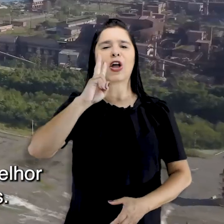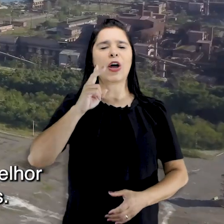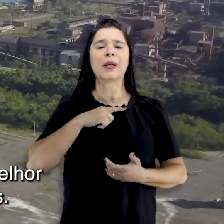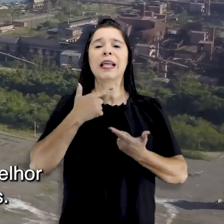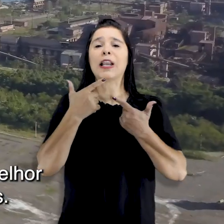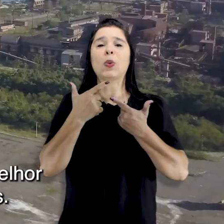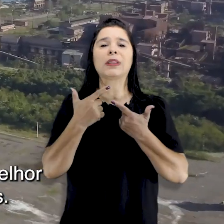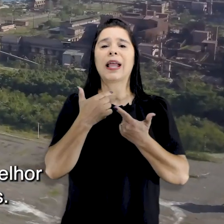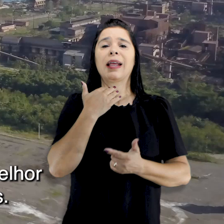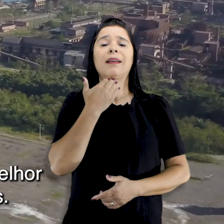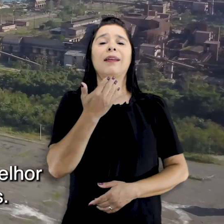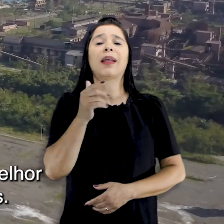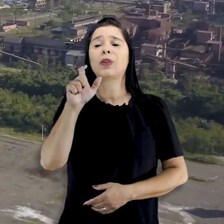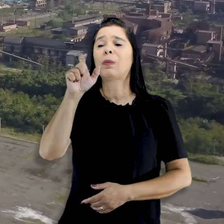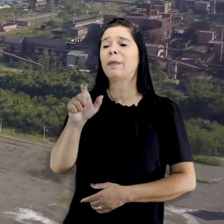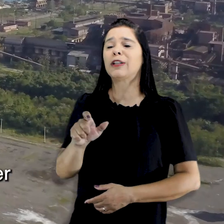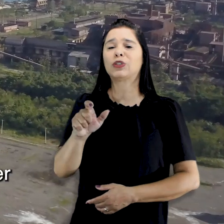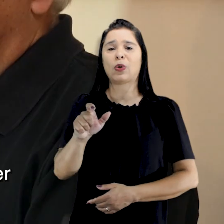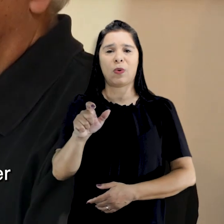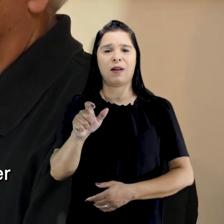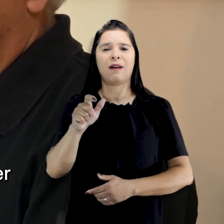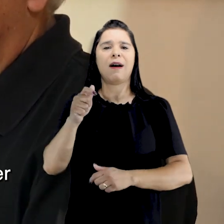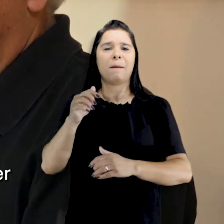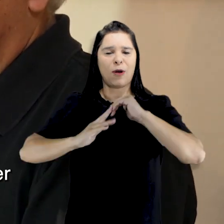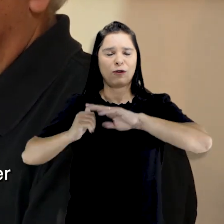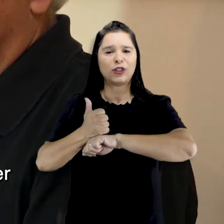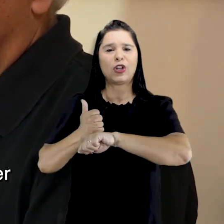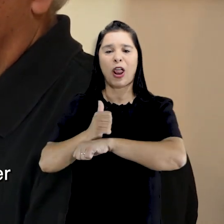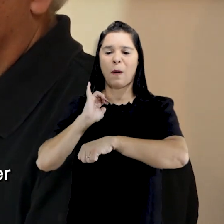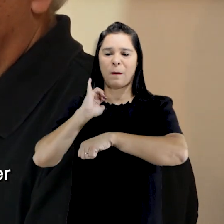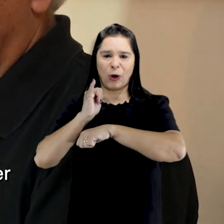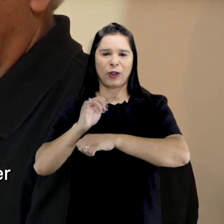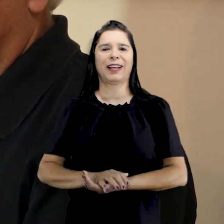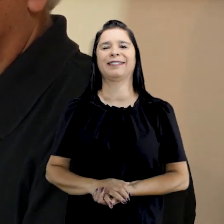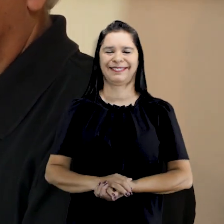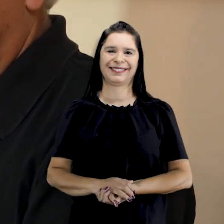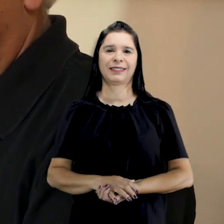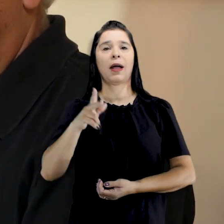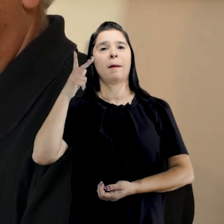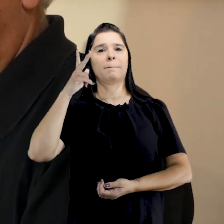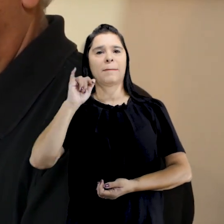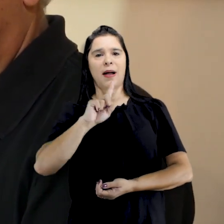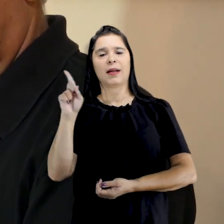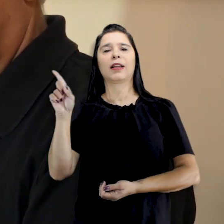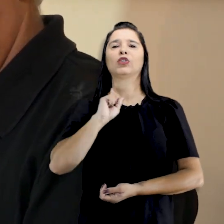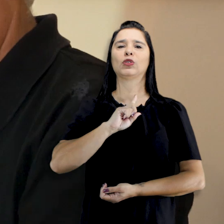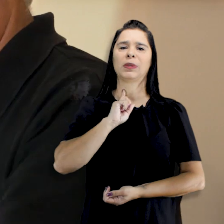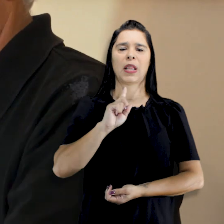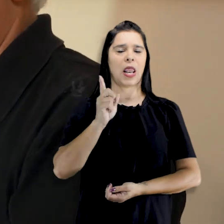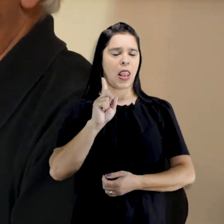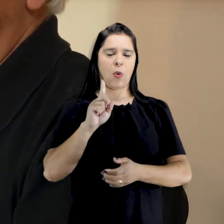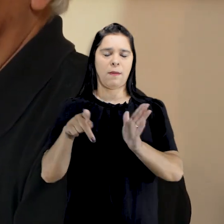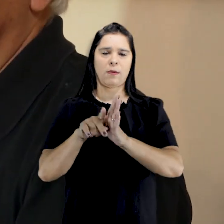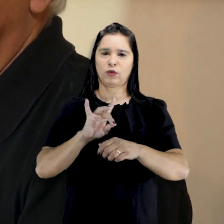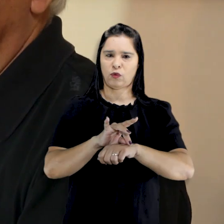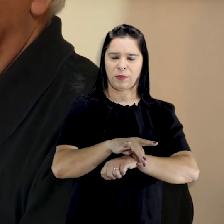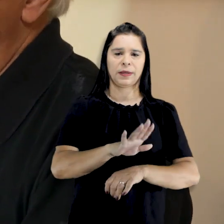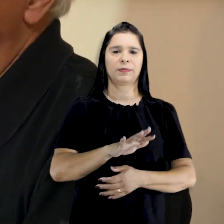que um ferroviário para contá-las. E meu pai, apesar de ser de Minas Gerais, não era de Formiga, ele veio aqui em